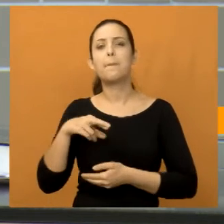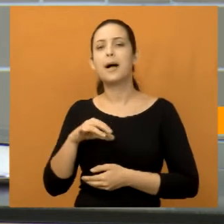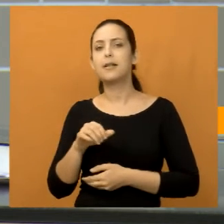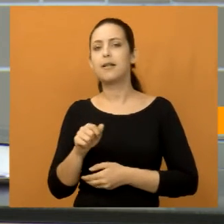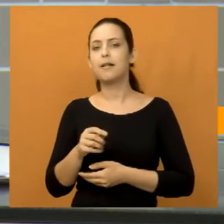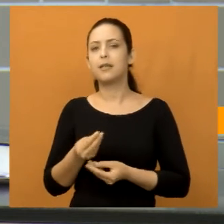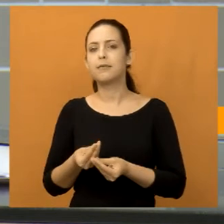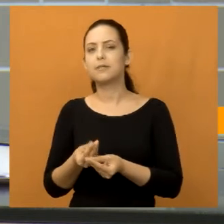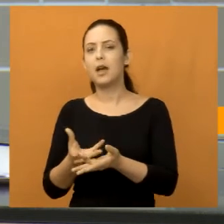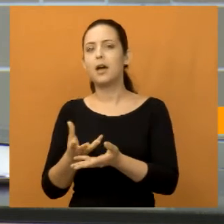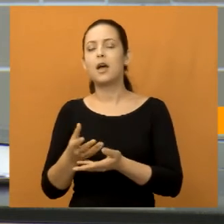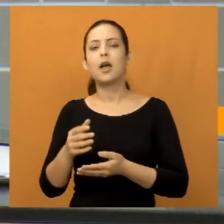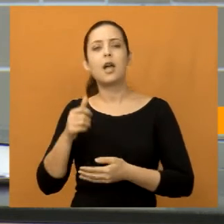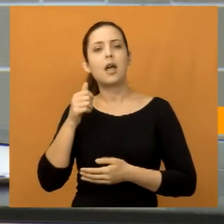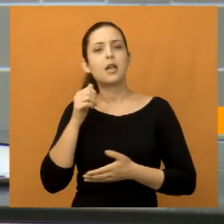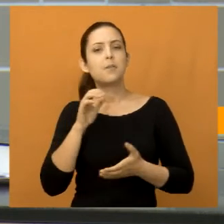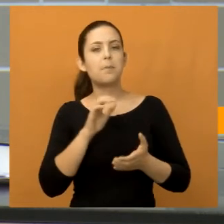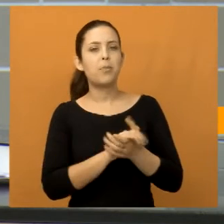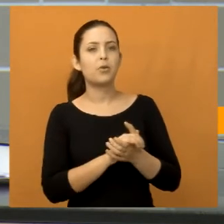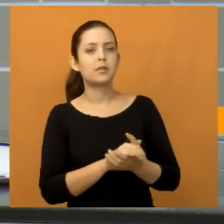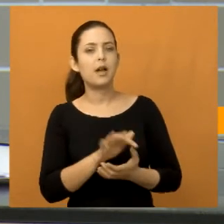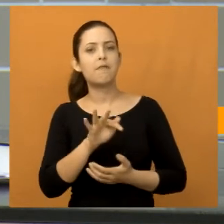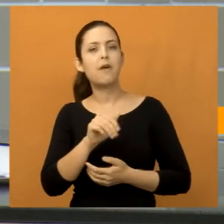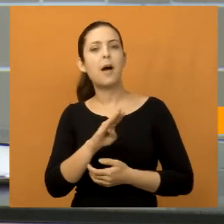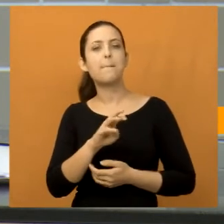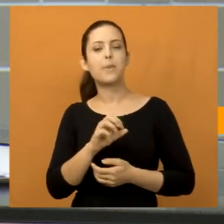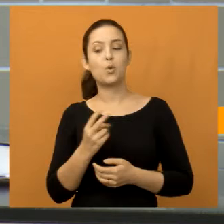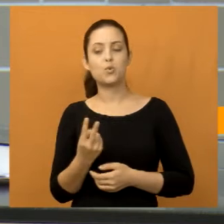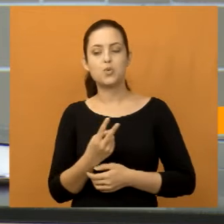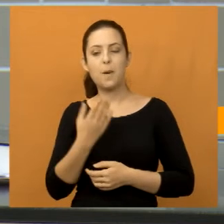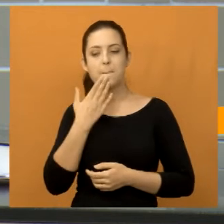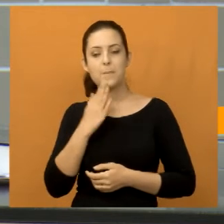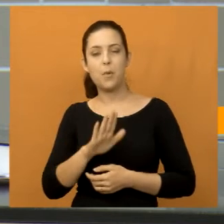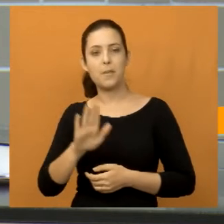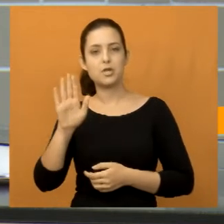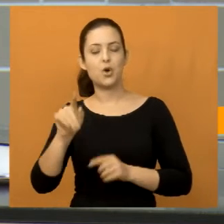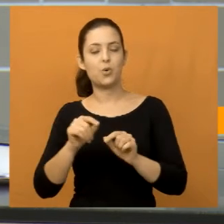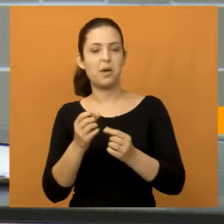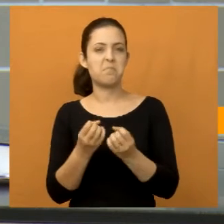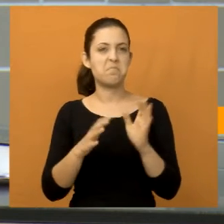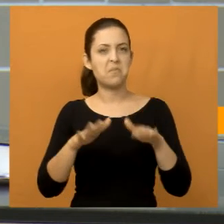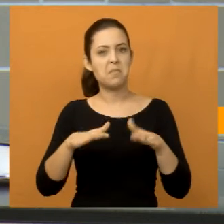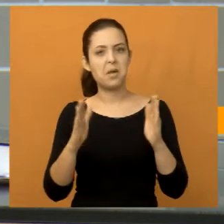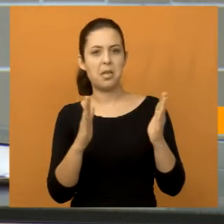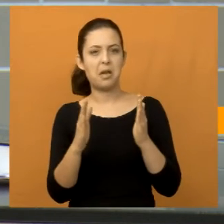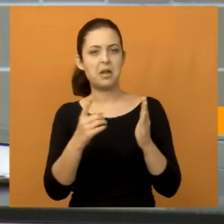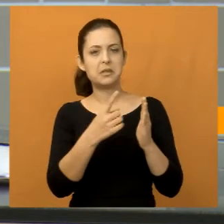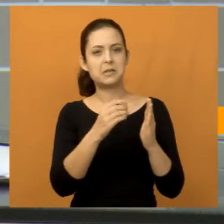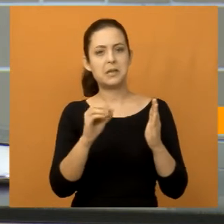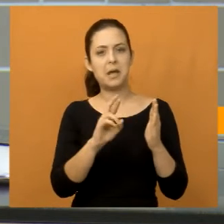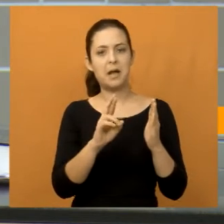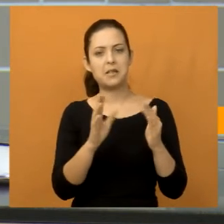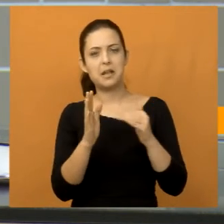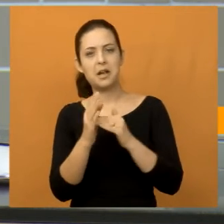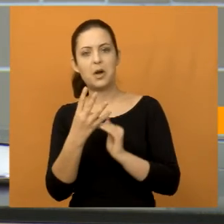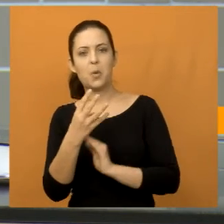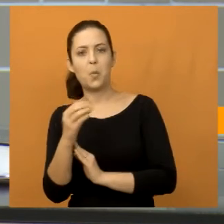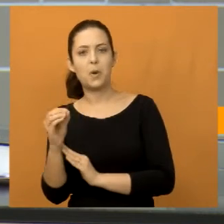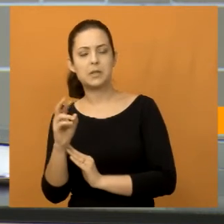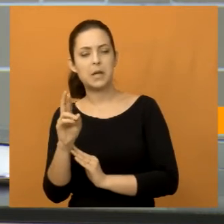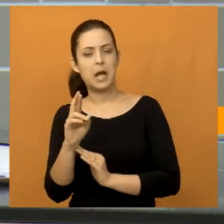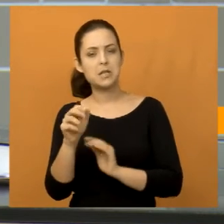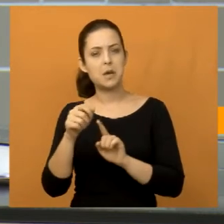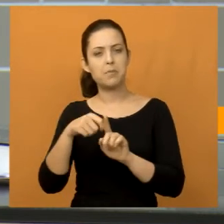Melo, esposa do senhor Fábio Fagionato, lhes prometia a quantia que variava de R$ 100 a R$